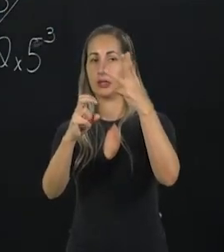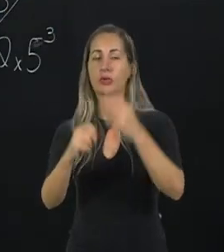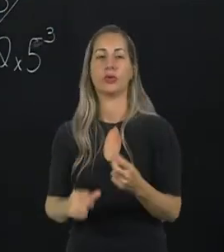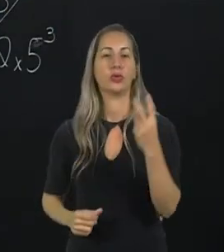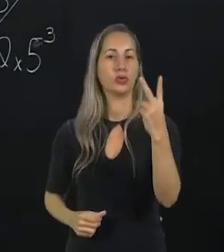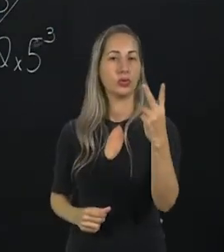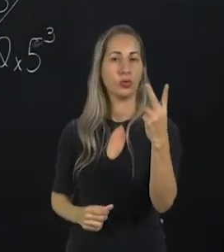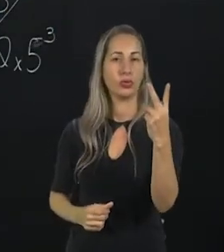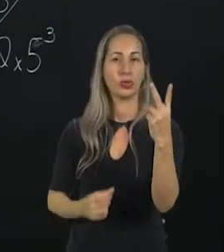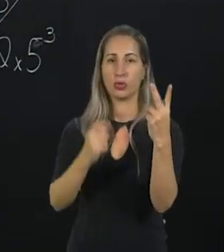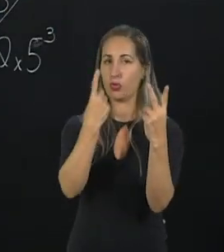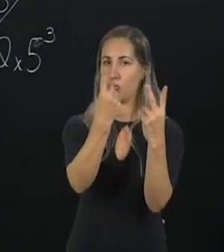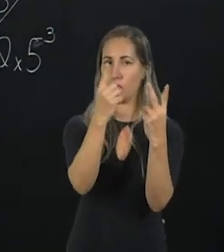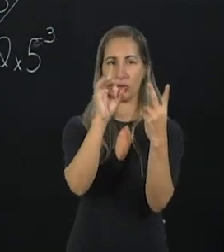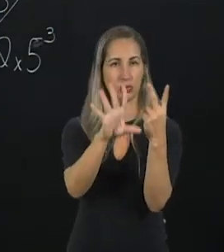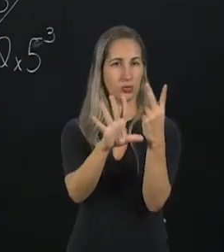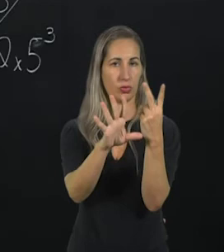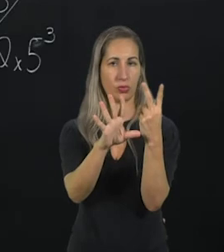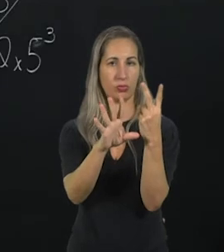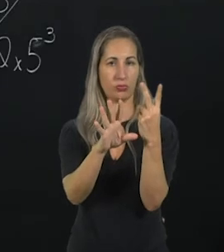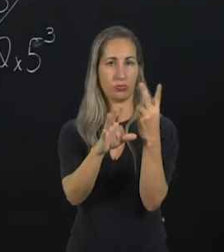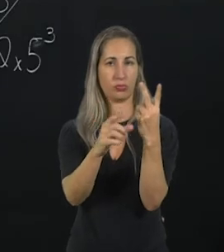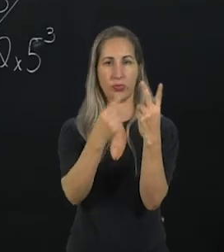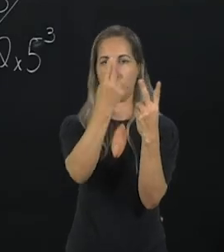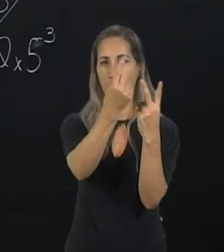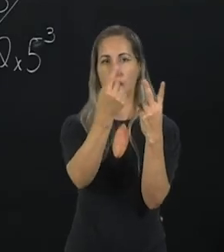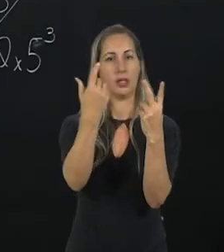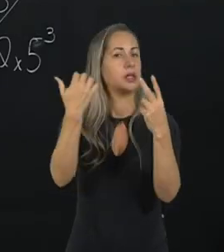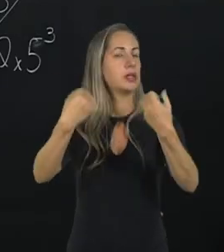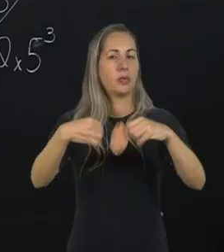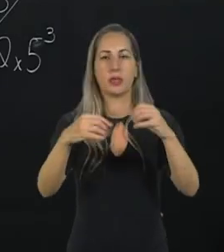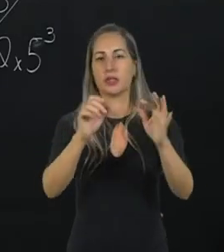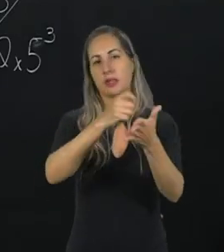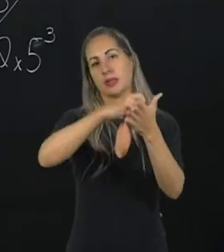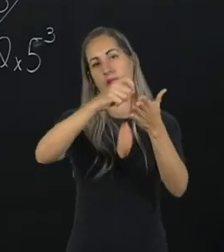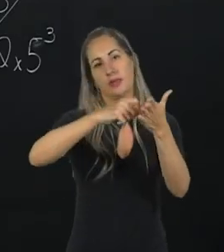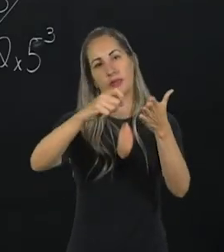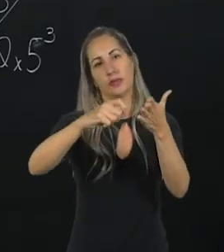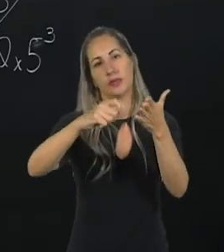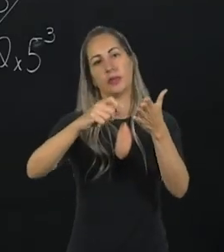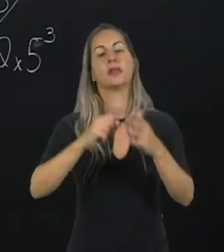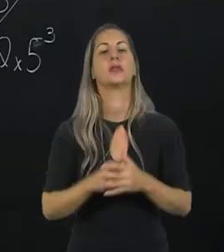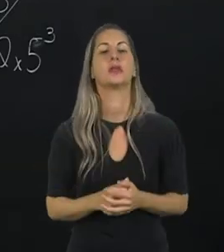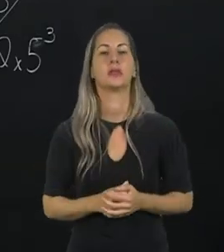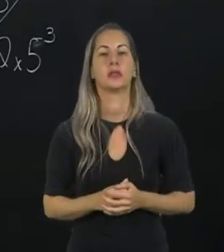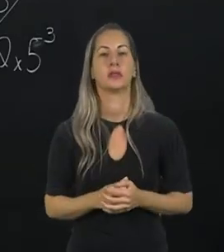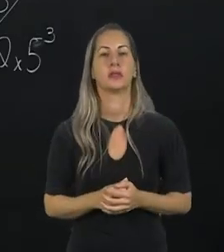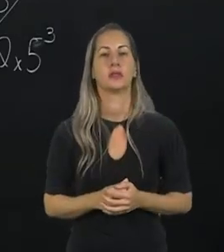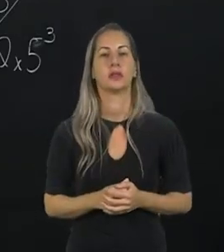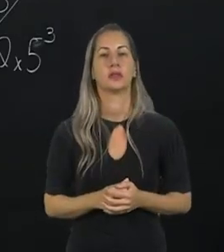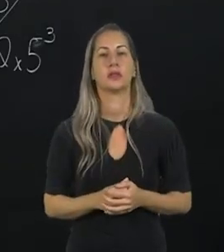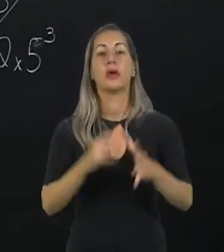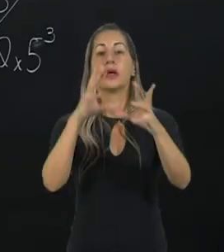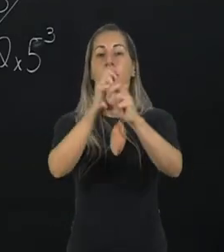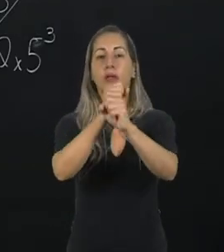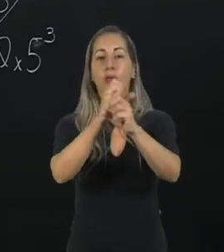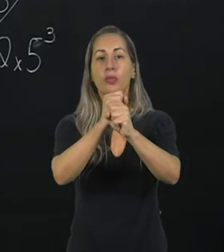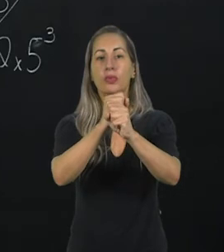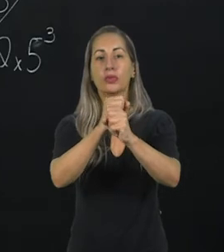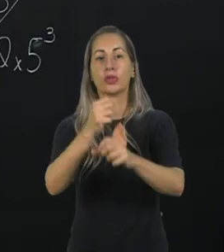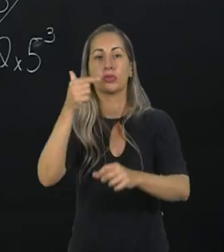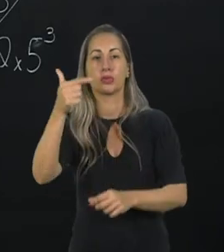aparece uma vez, não há necessidade de escrever nenhum expoente. Logo, a decomposição